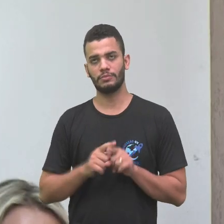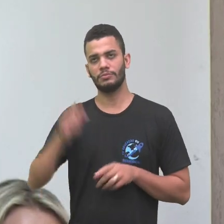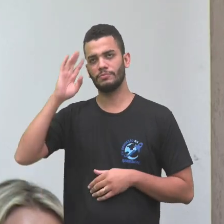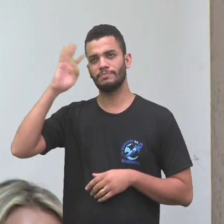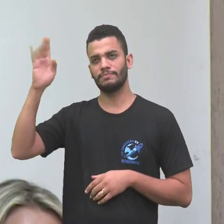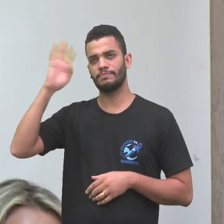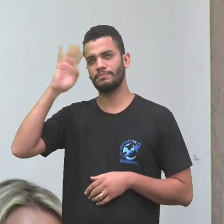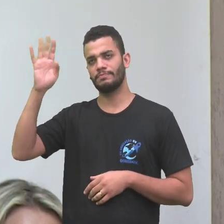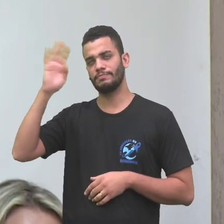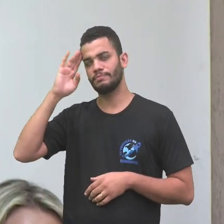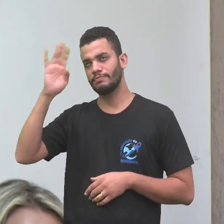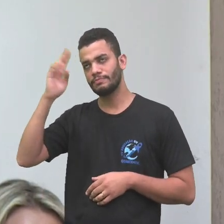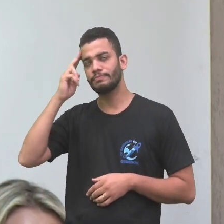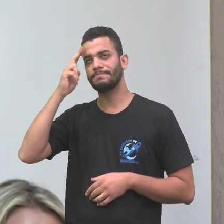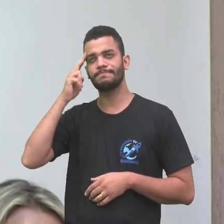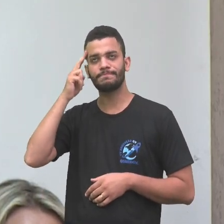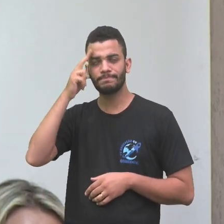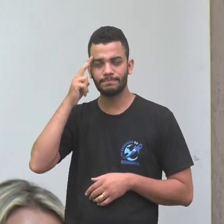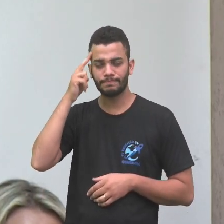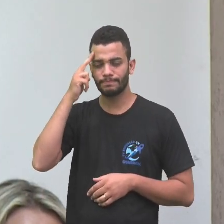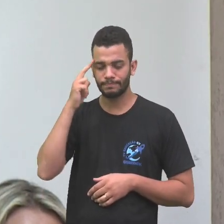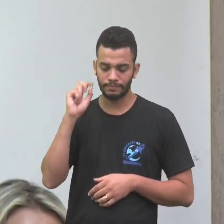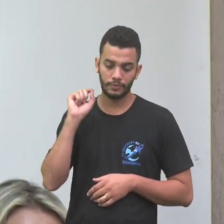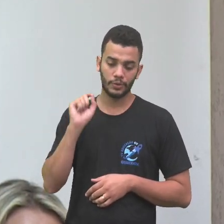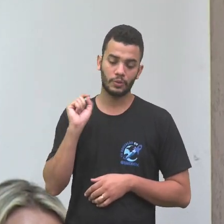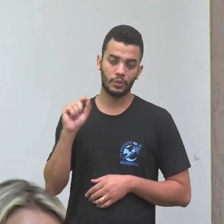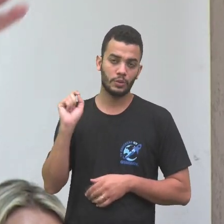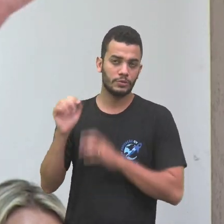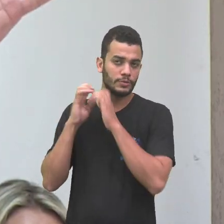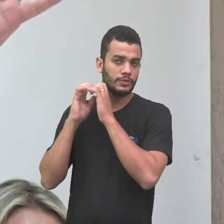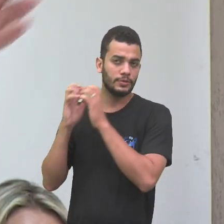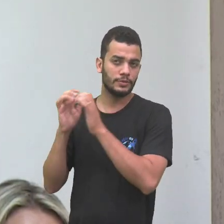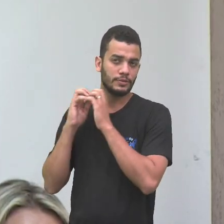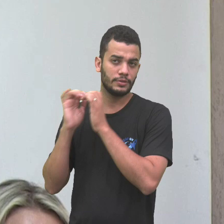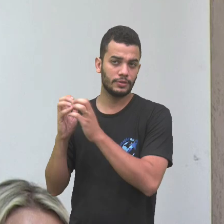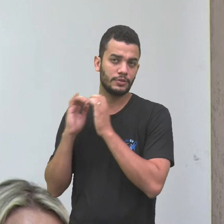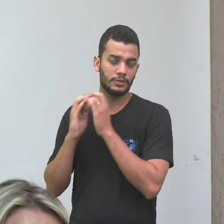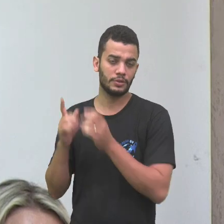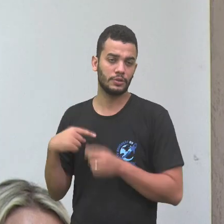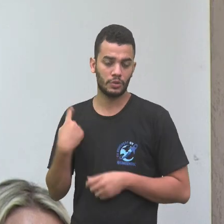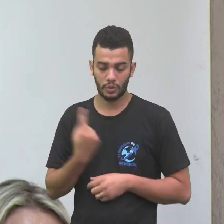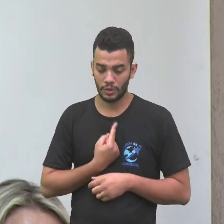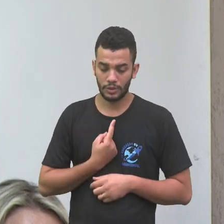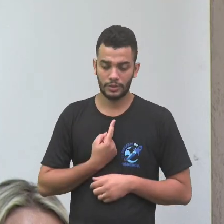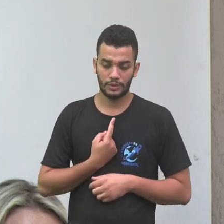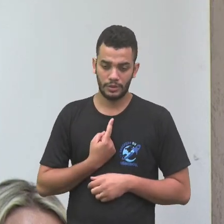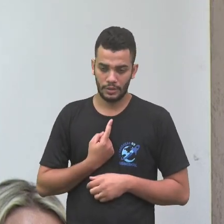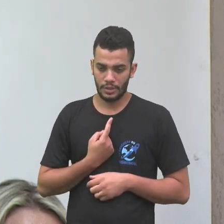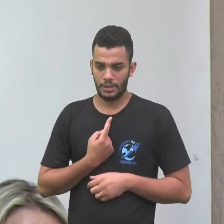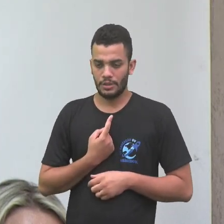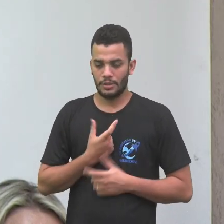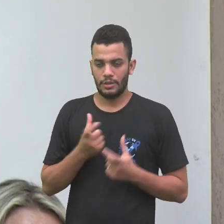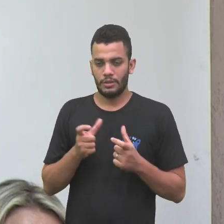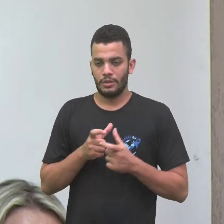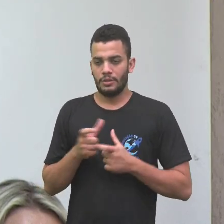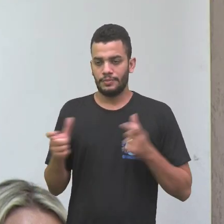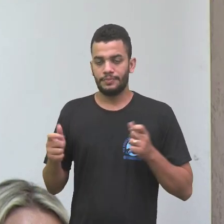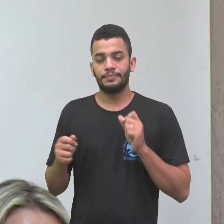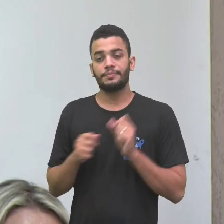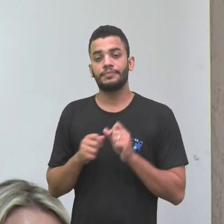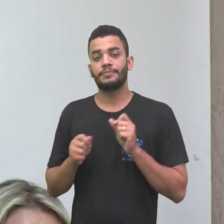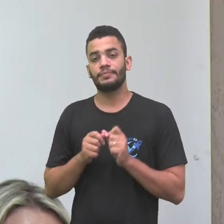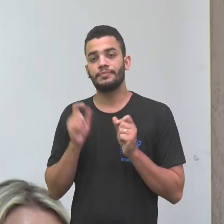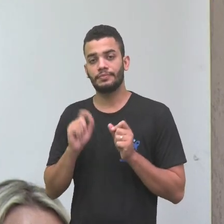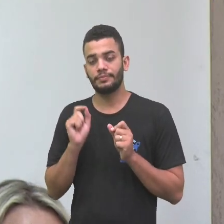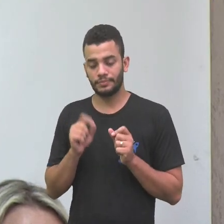para o político o que é bom é tudo que é visível. Né? Então, calçar a rua é muito